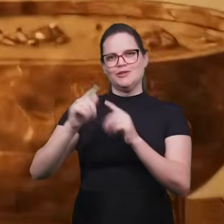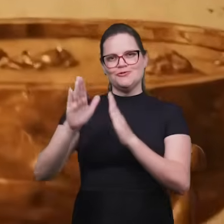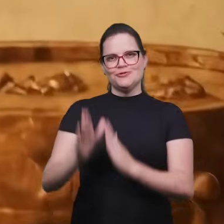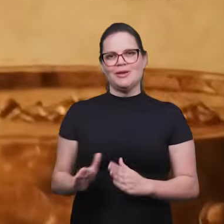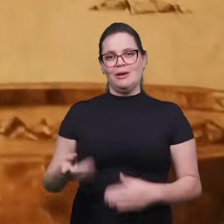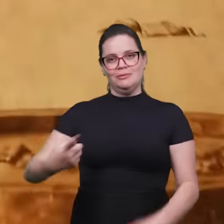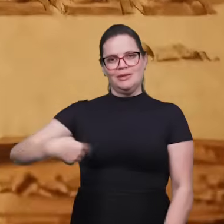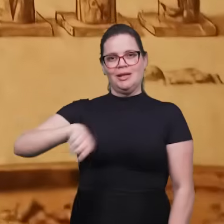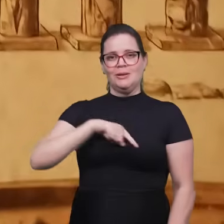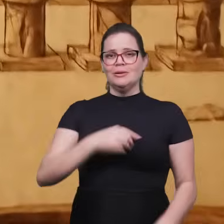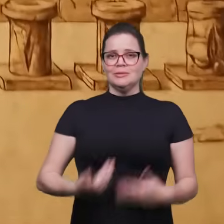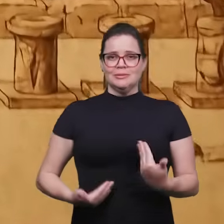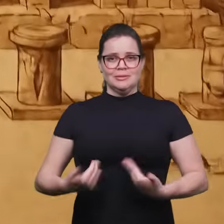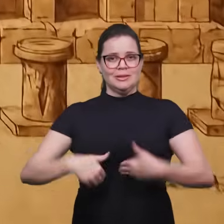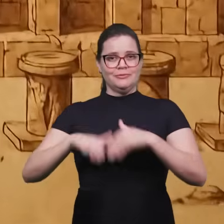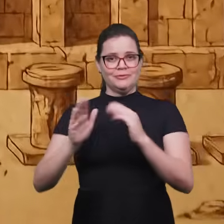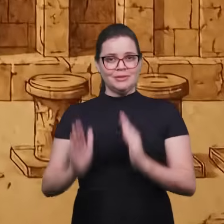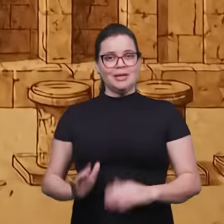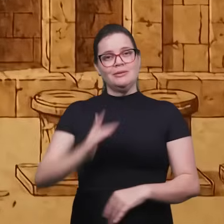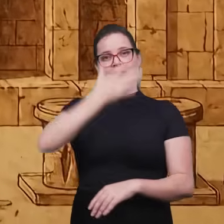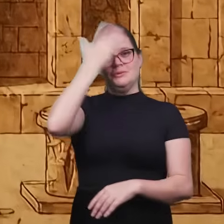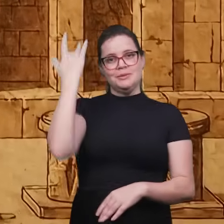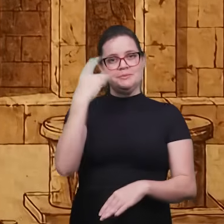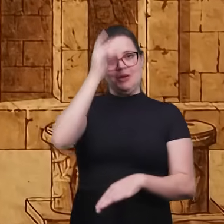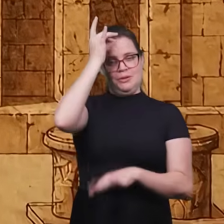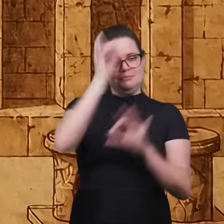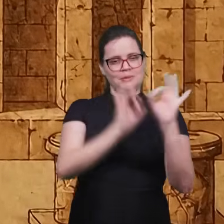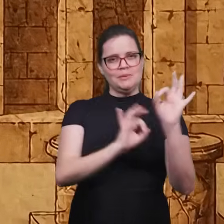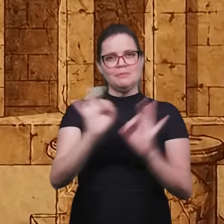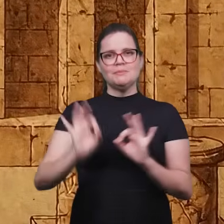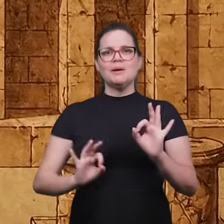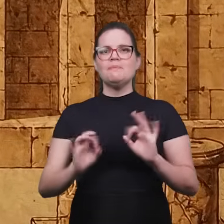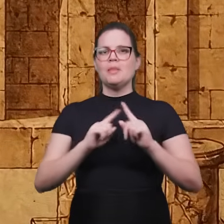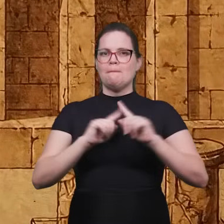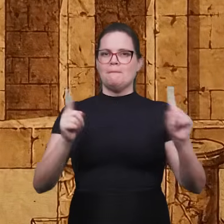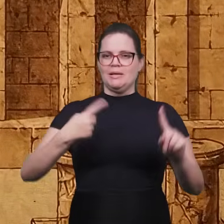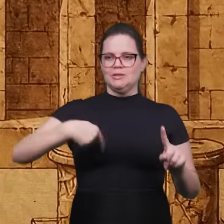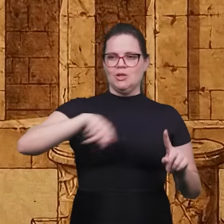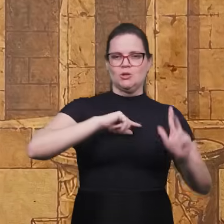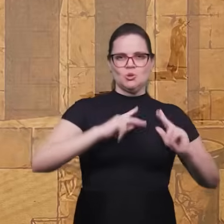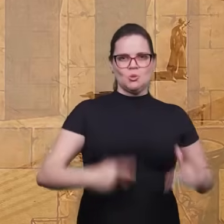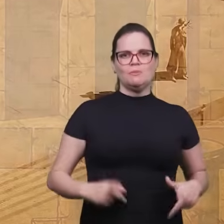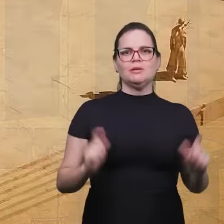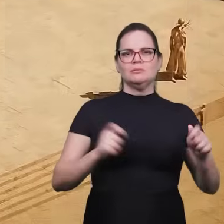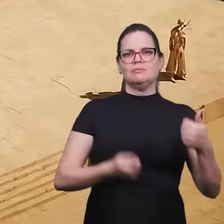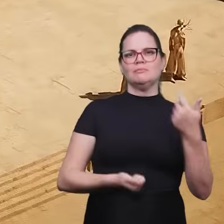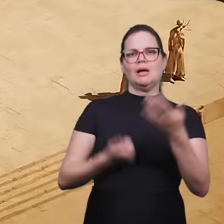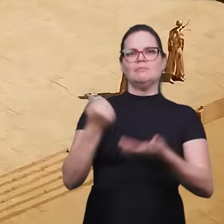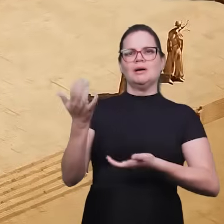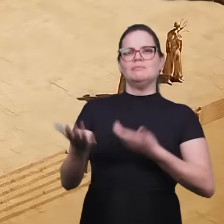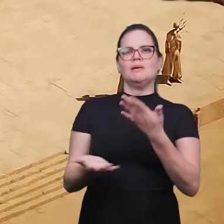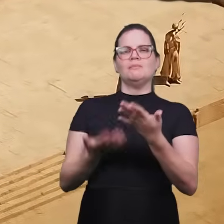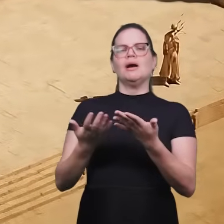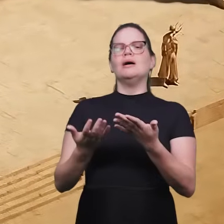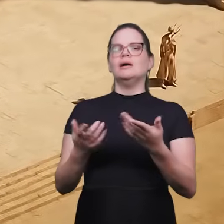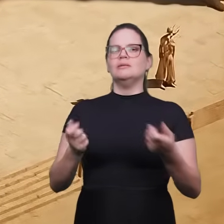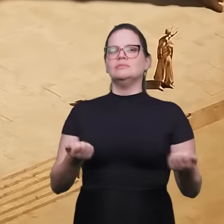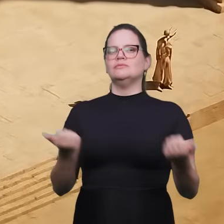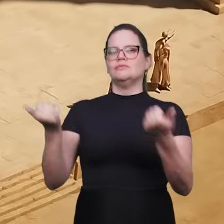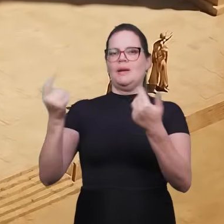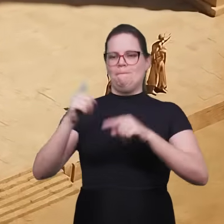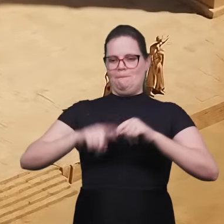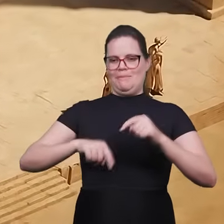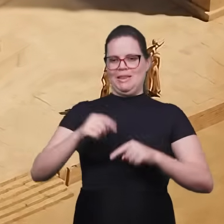É o Espírito Santo que está construindo, mas os homens podem dar ofertas. Não ofertas materiais nós estamos